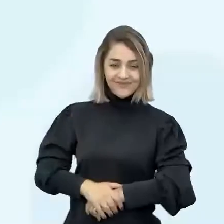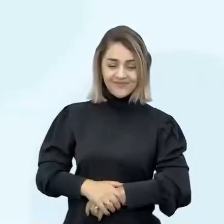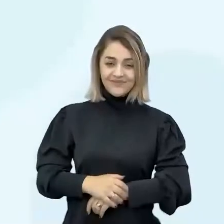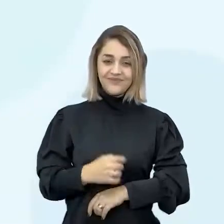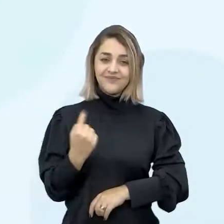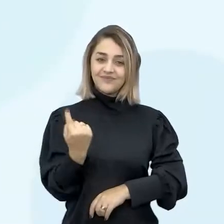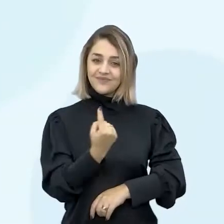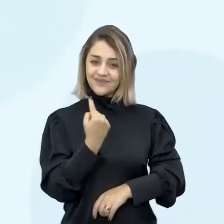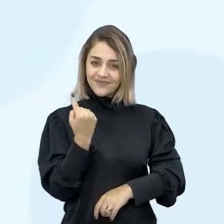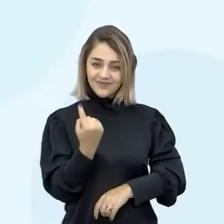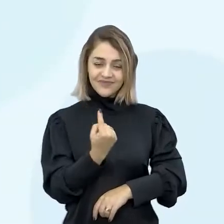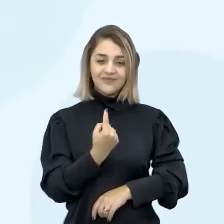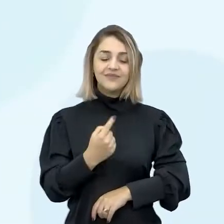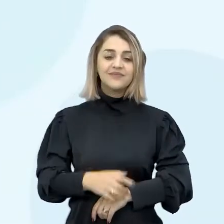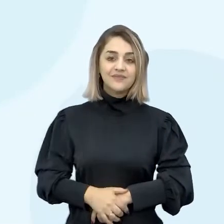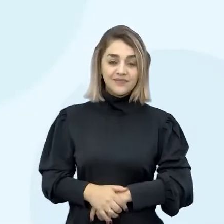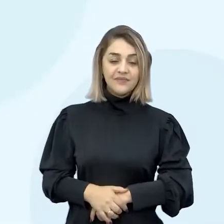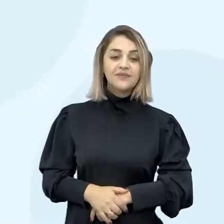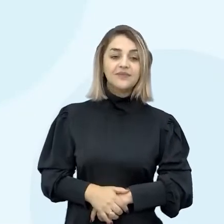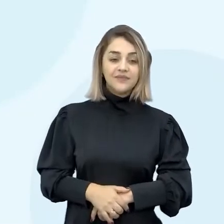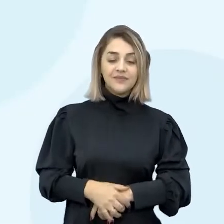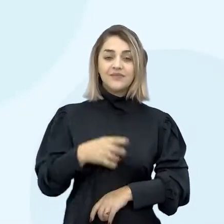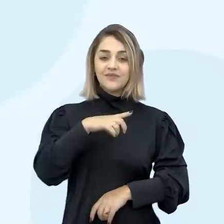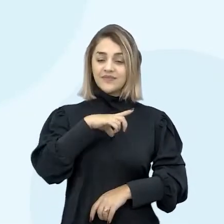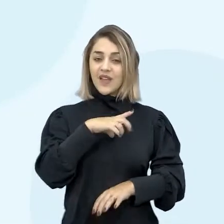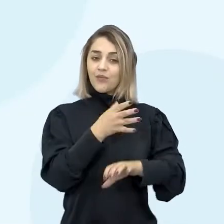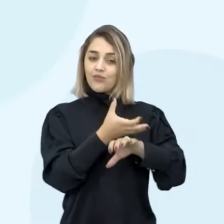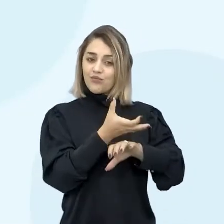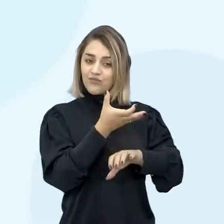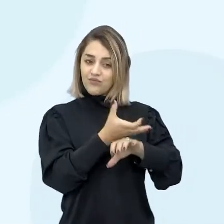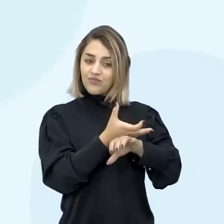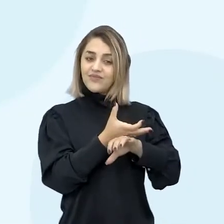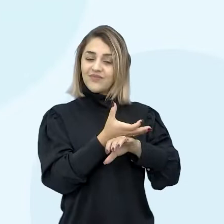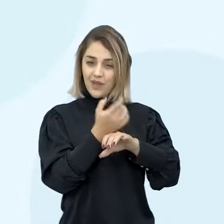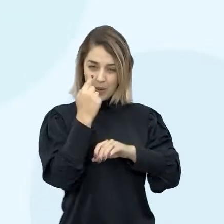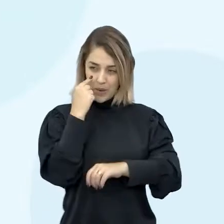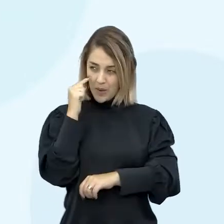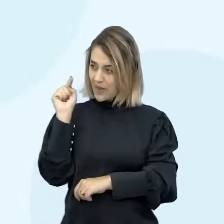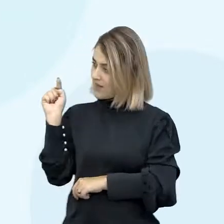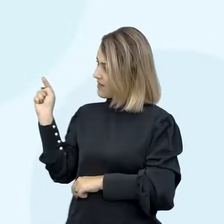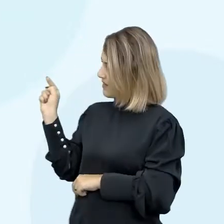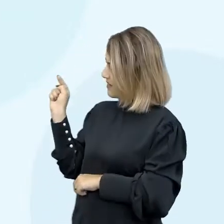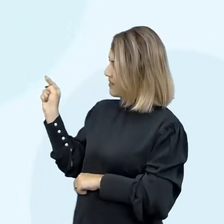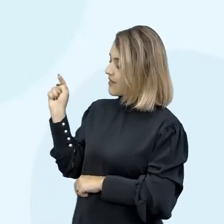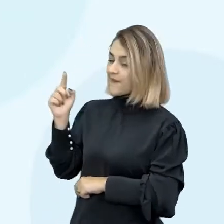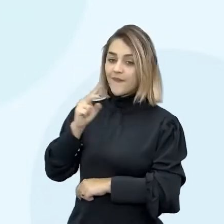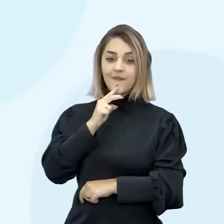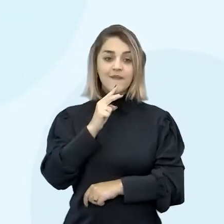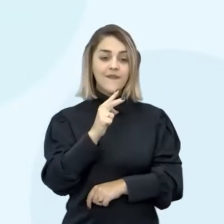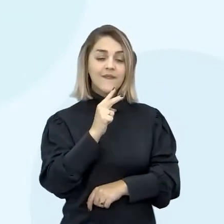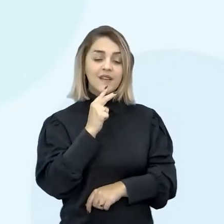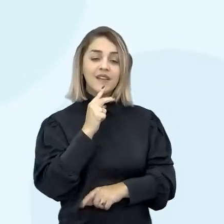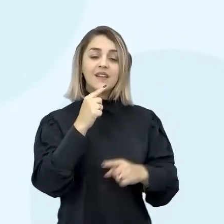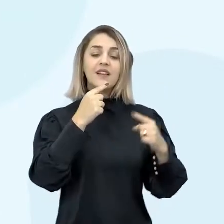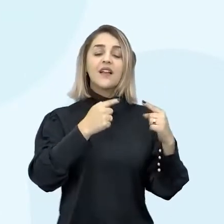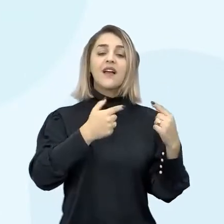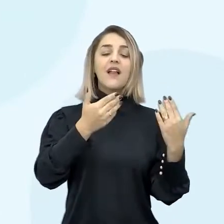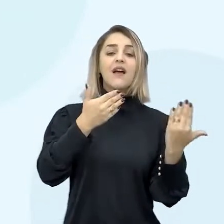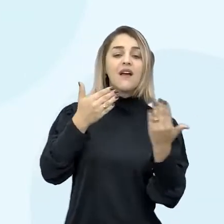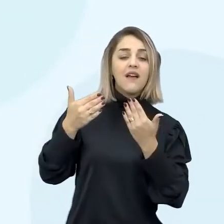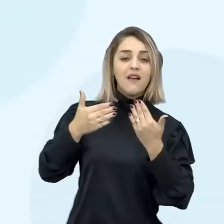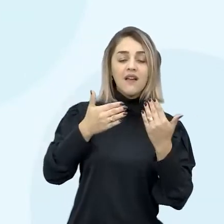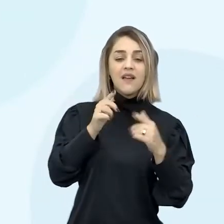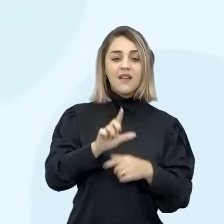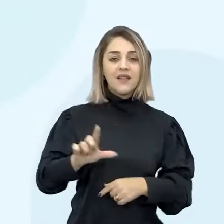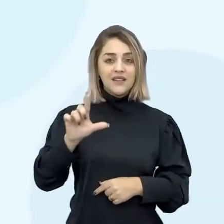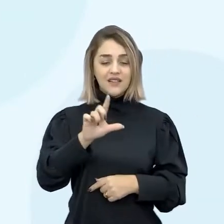sozinhos, estamos juntos com os demais componentes. Somos este aqui, diálogos com a literatura, a cultura em contexto. Olha o